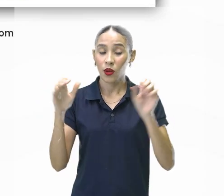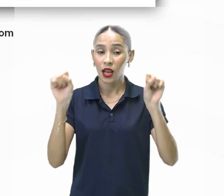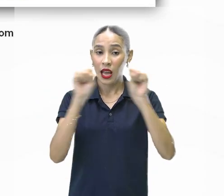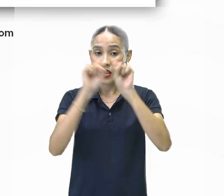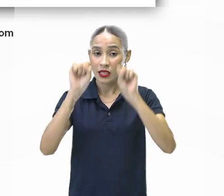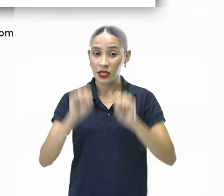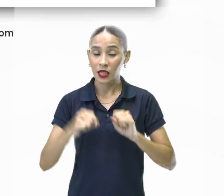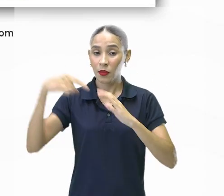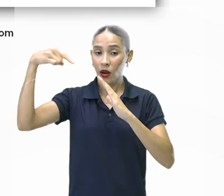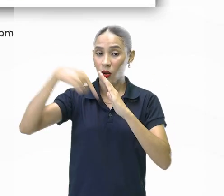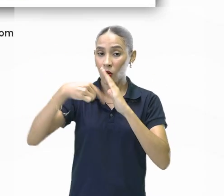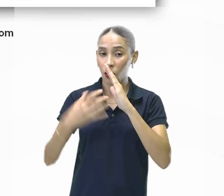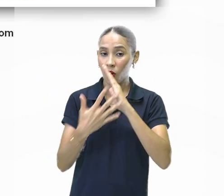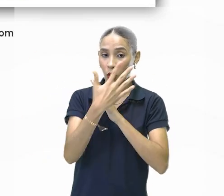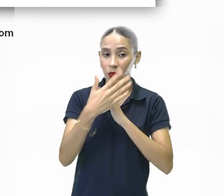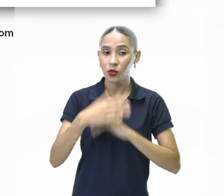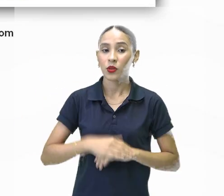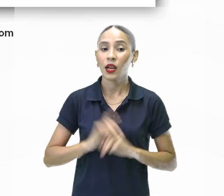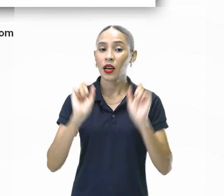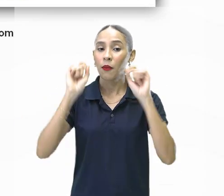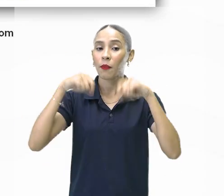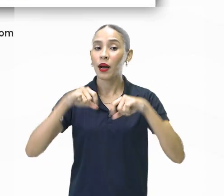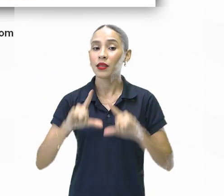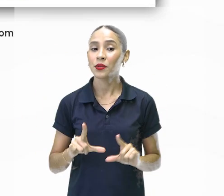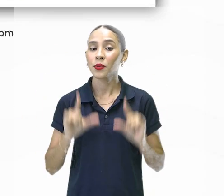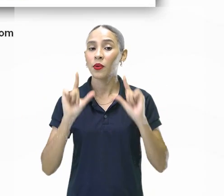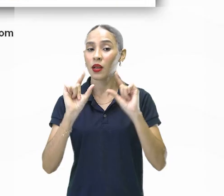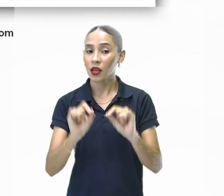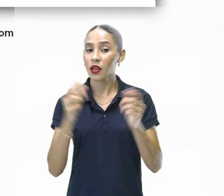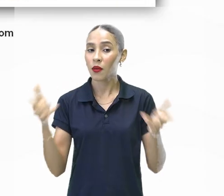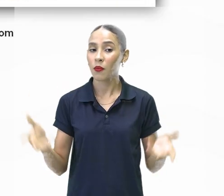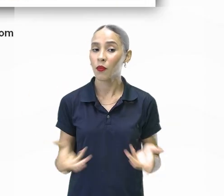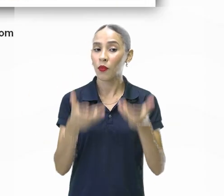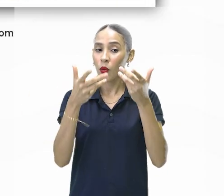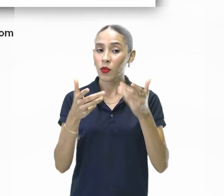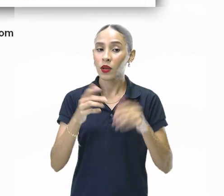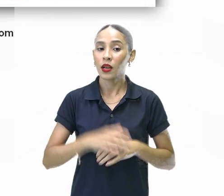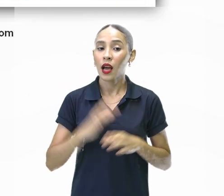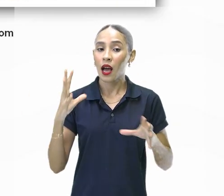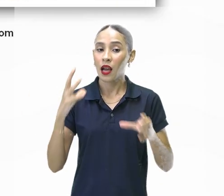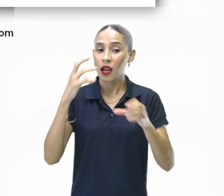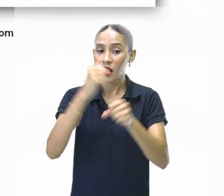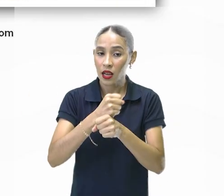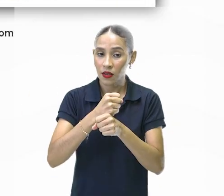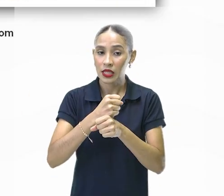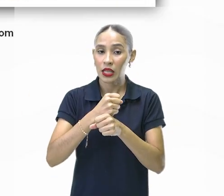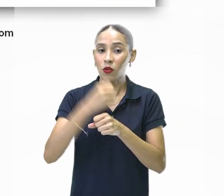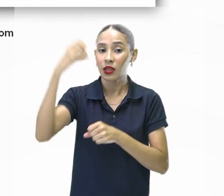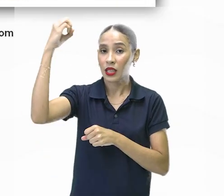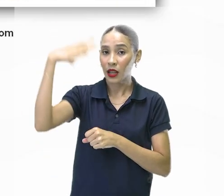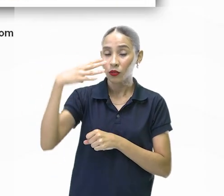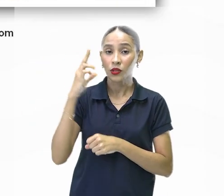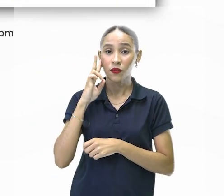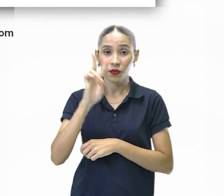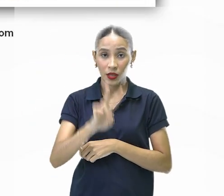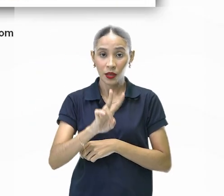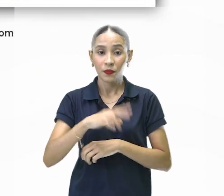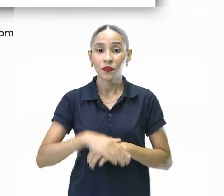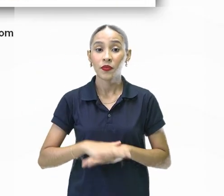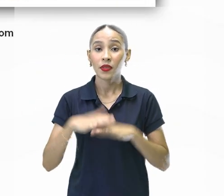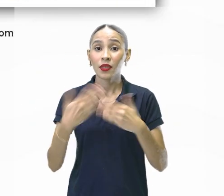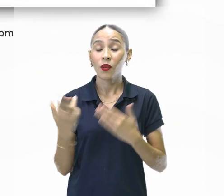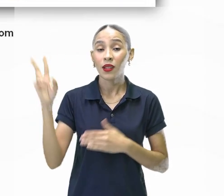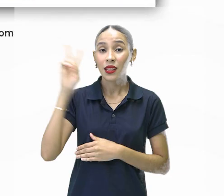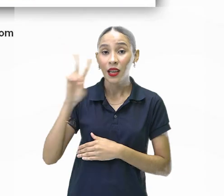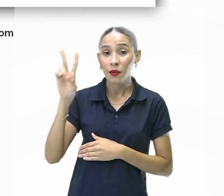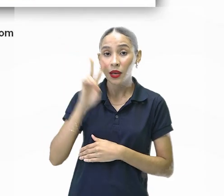sistemas ópticos capazes de promover a refração da luz visível. Lembrando